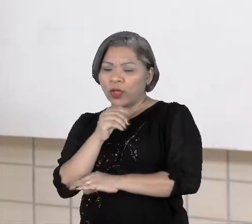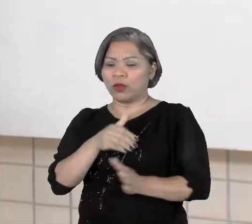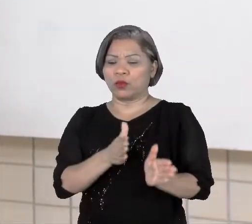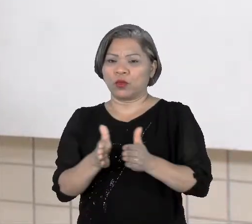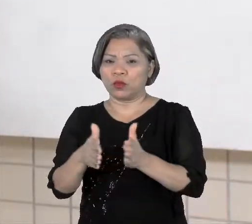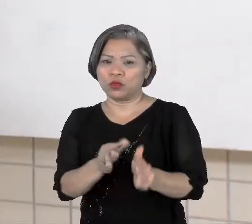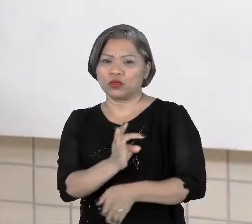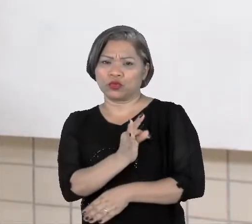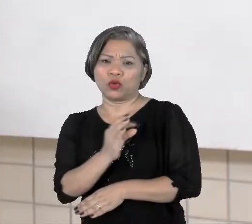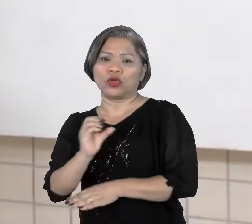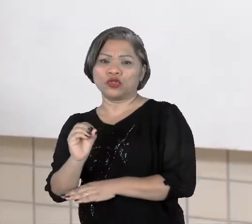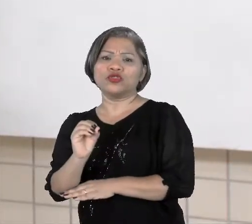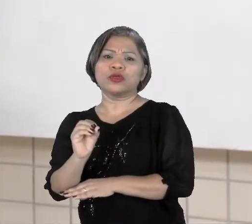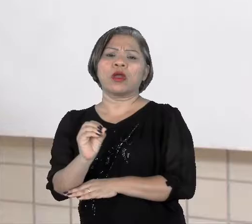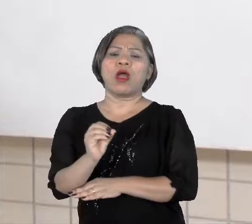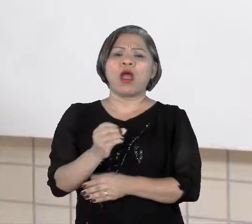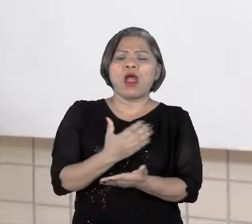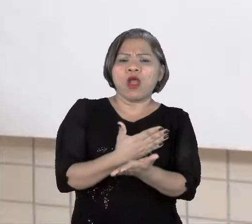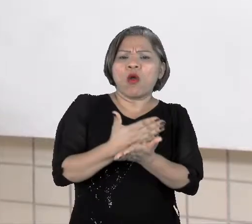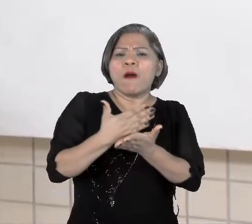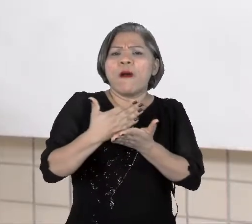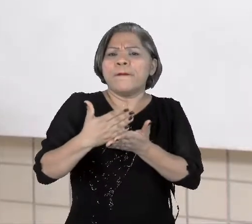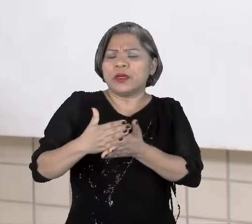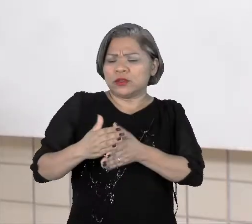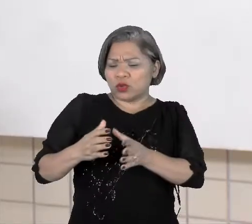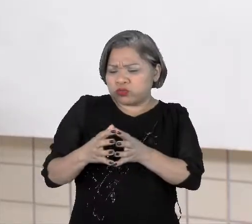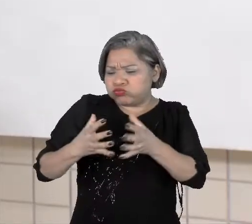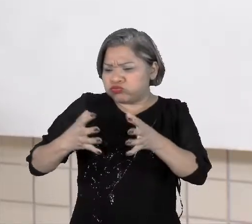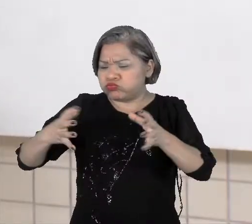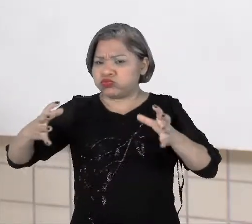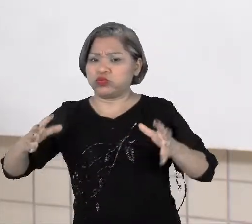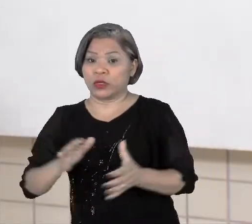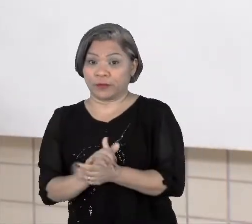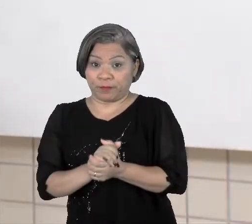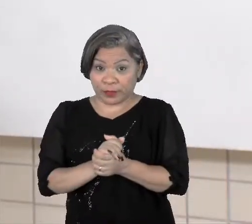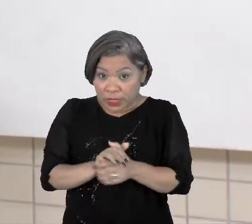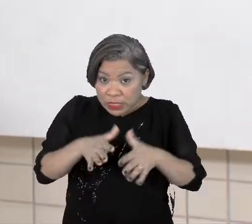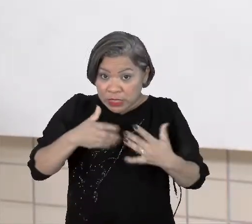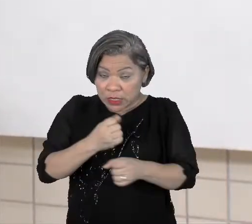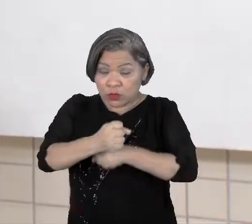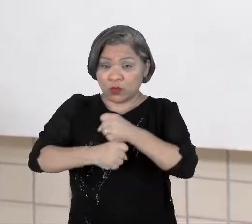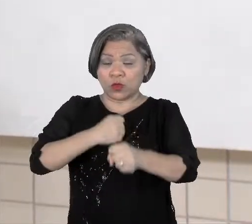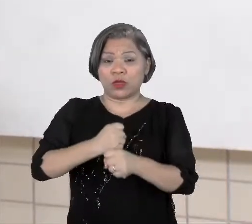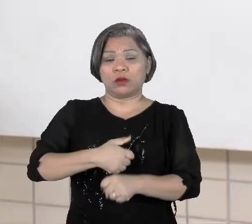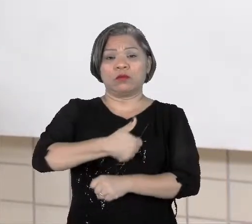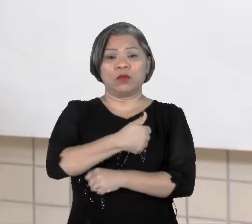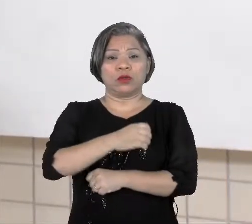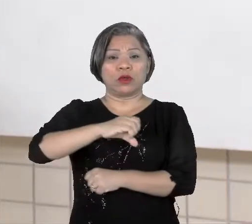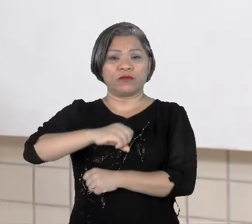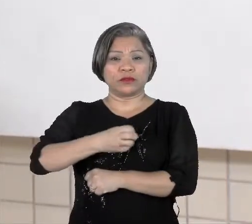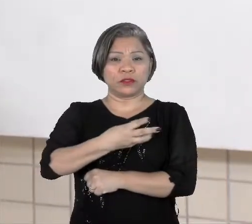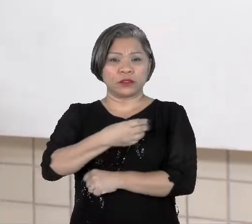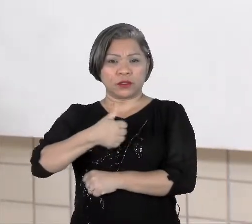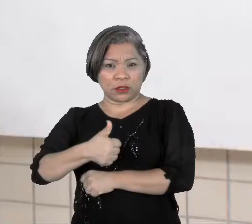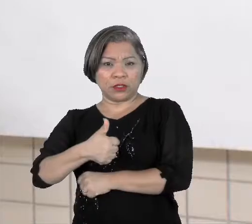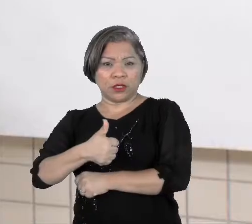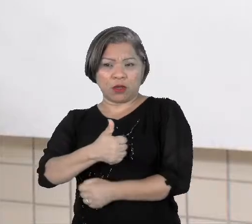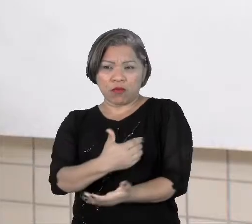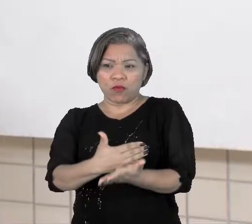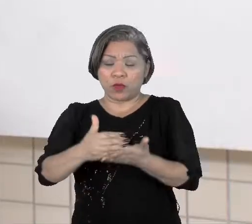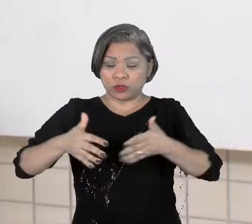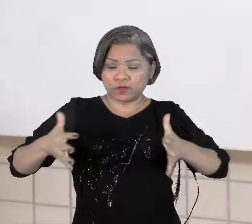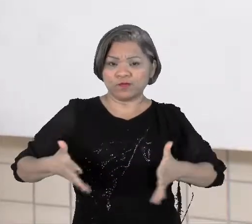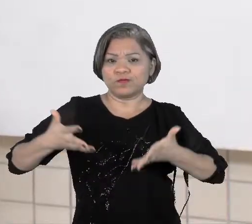daquele povoado de Porto Real. Em 1831, o povoado de Porto Real ele vai ser promovido